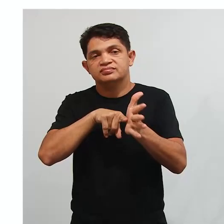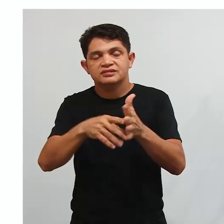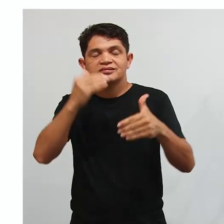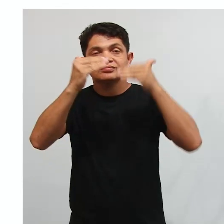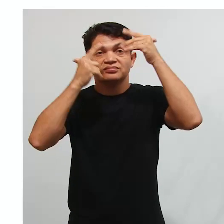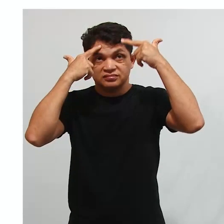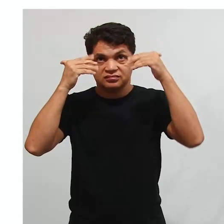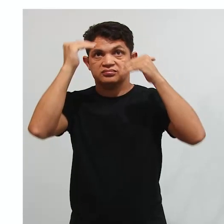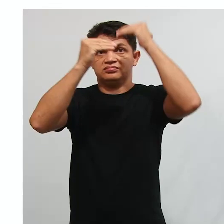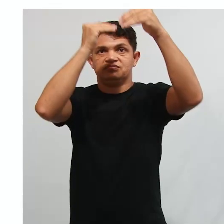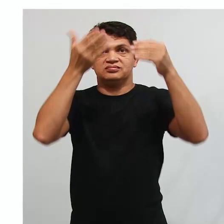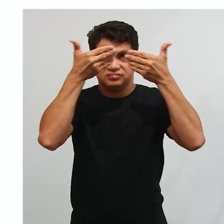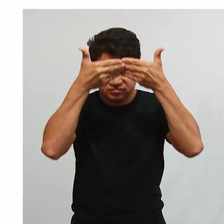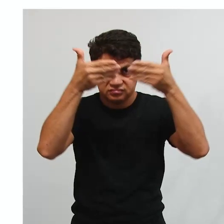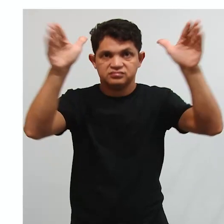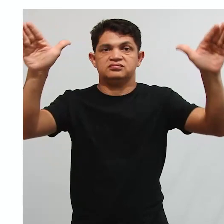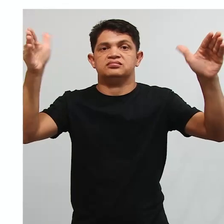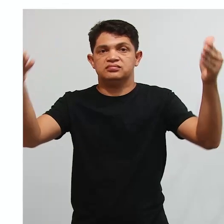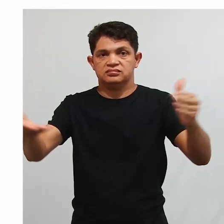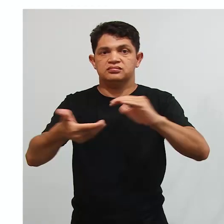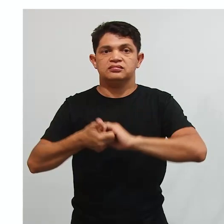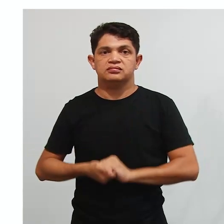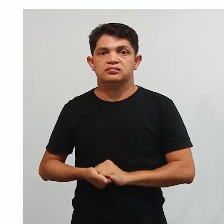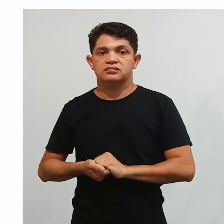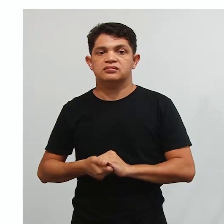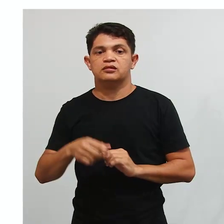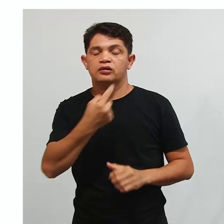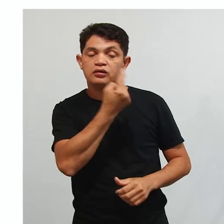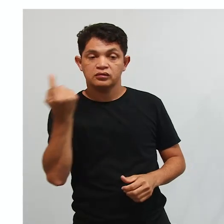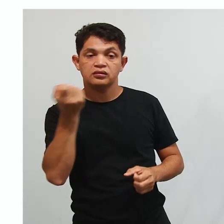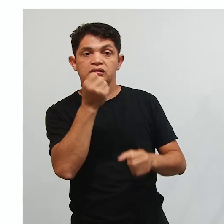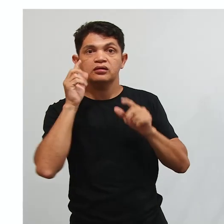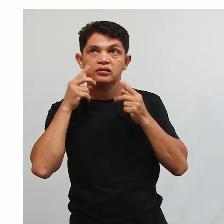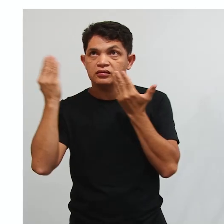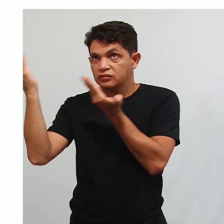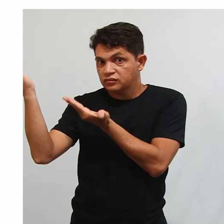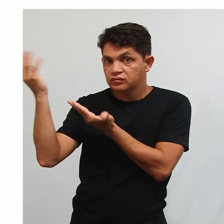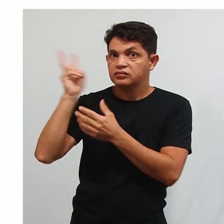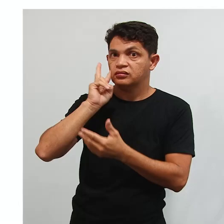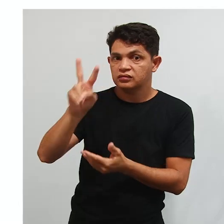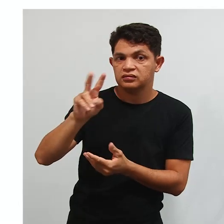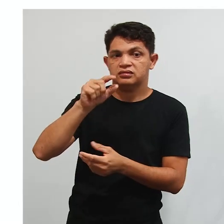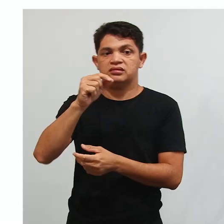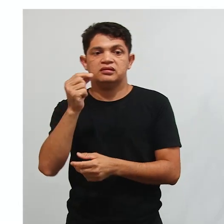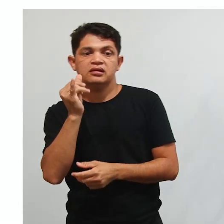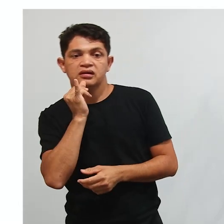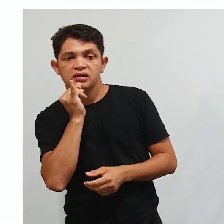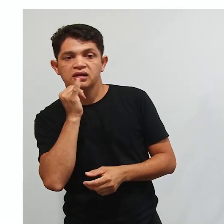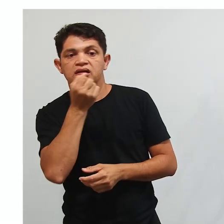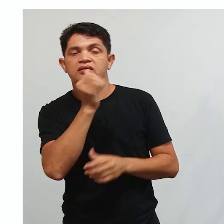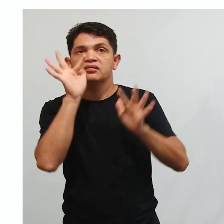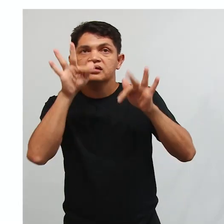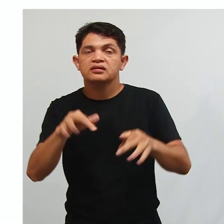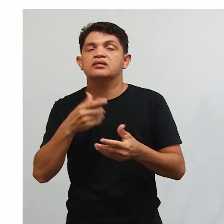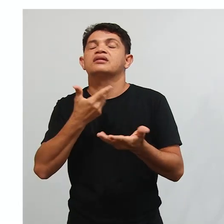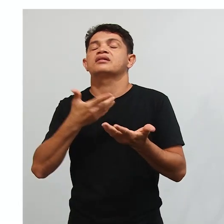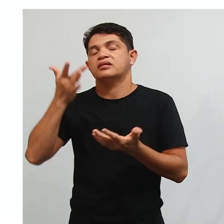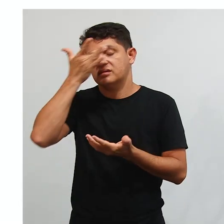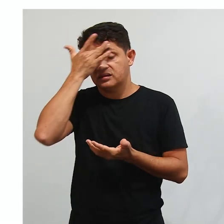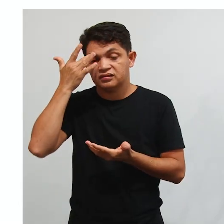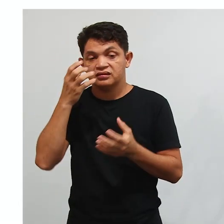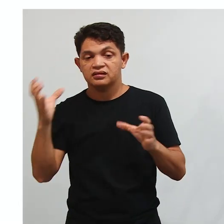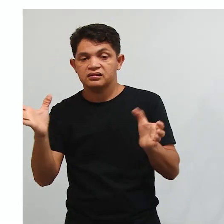desenvolver mais além né Então aqui tem uma né um cartoon né sobre a